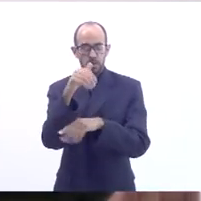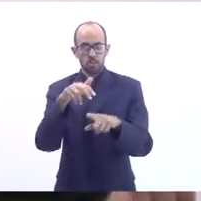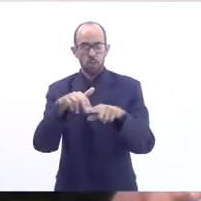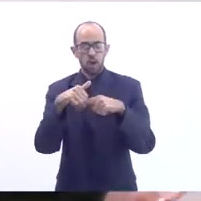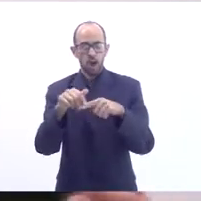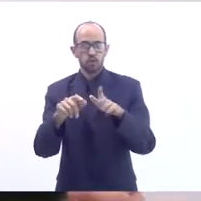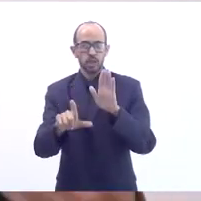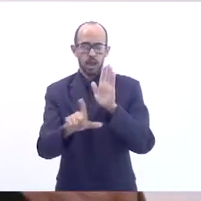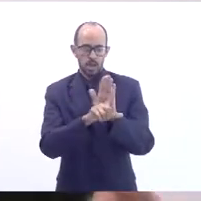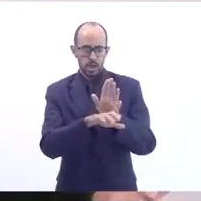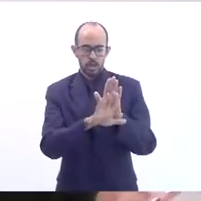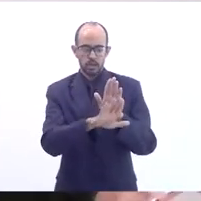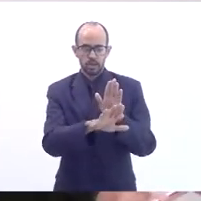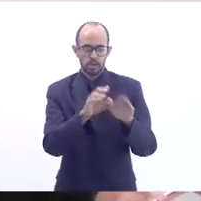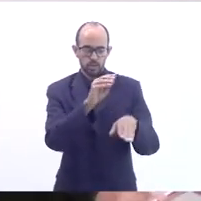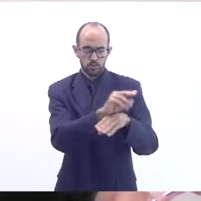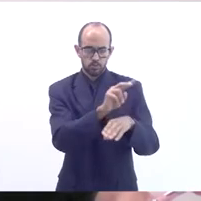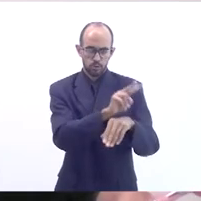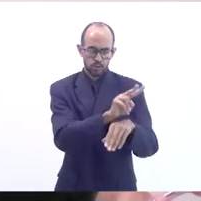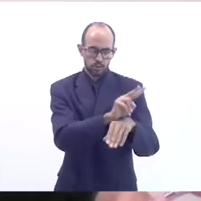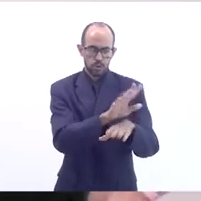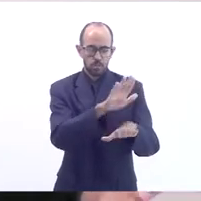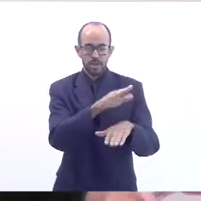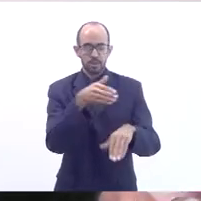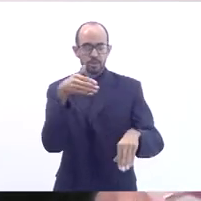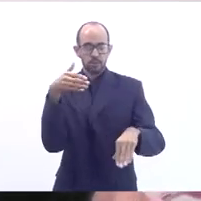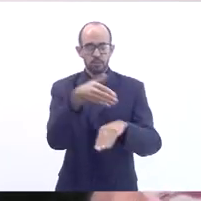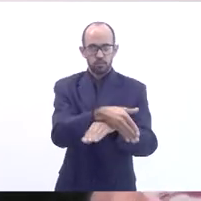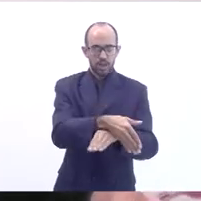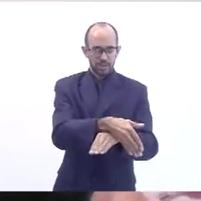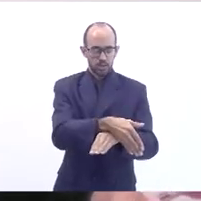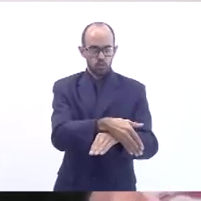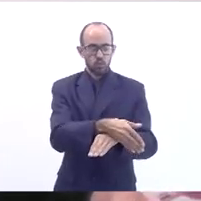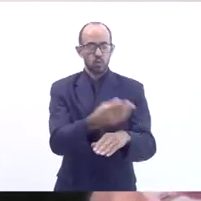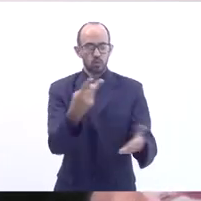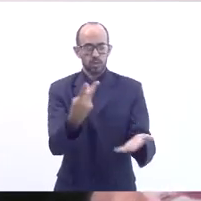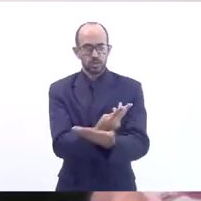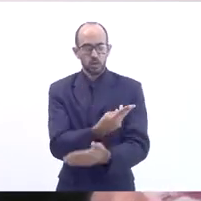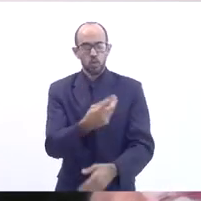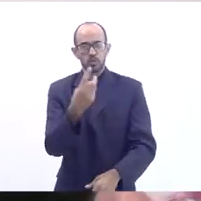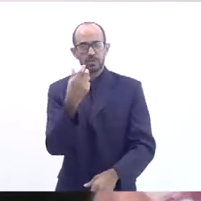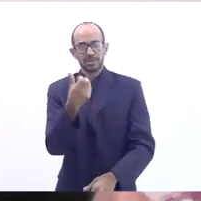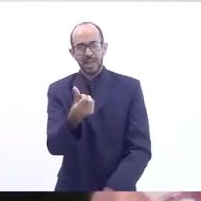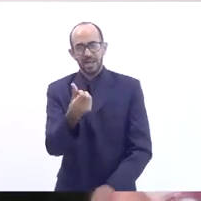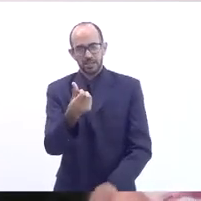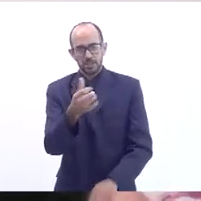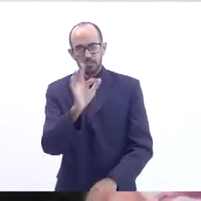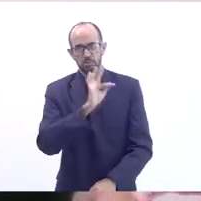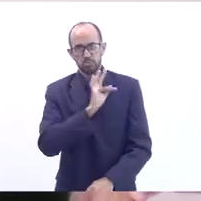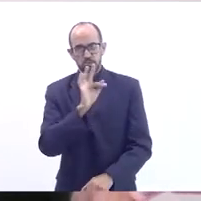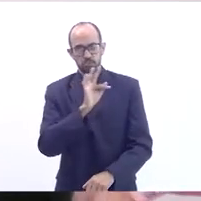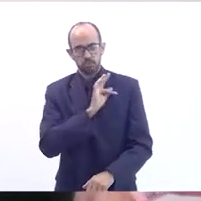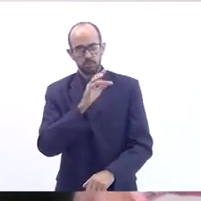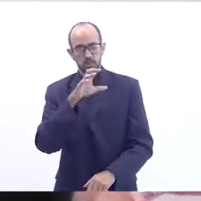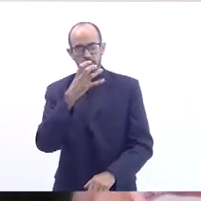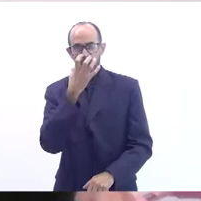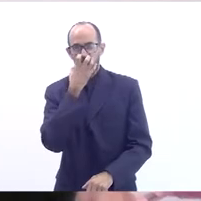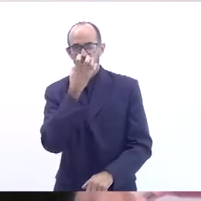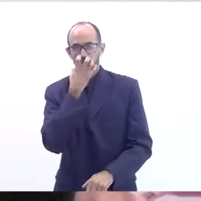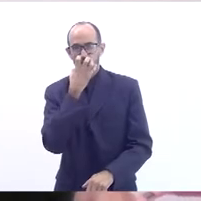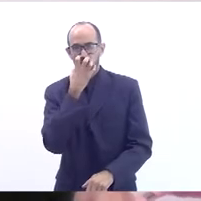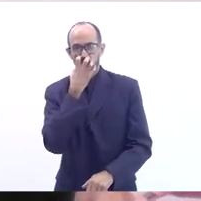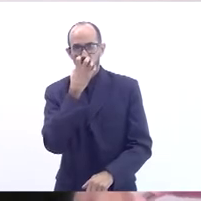vai acontecer mas a gente teve Olá uma invasão com seis viaturas né com cão farejador